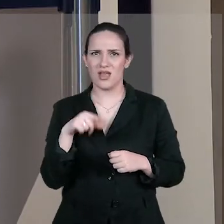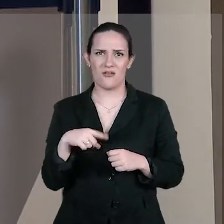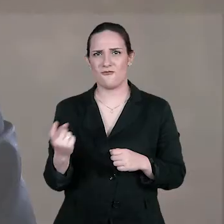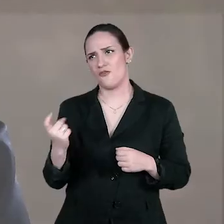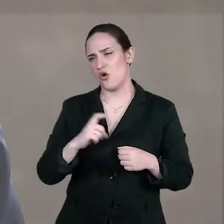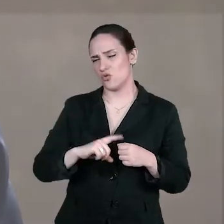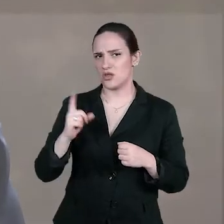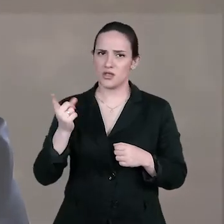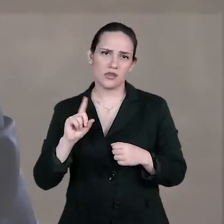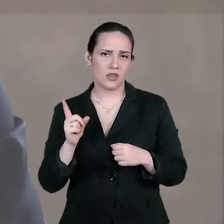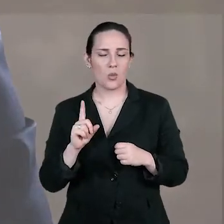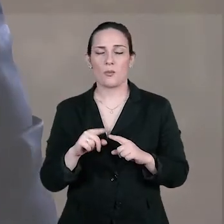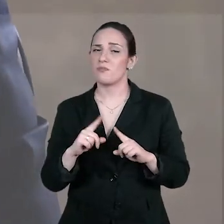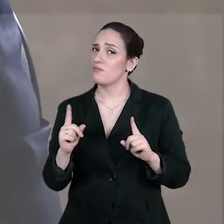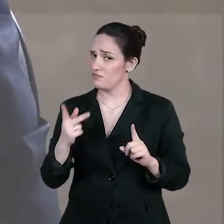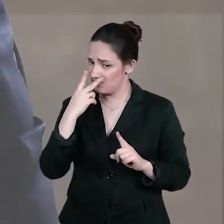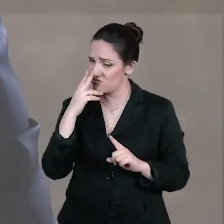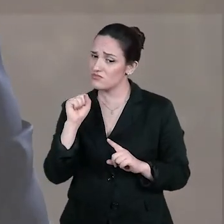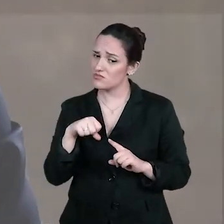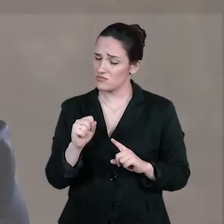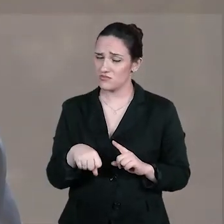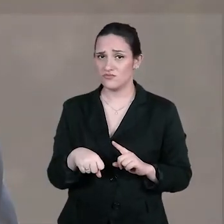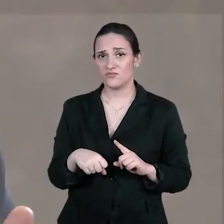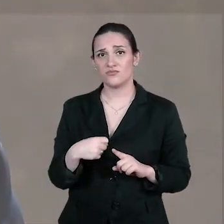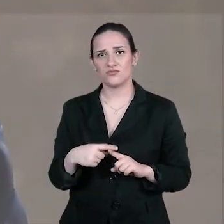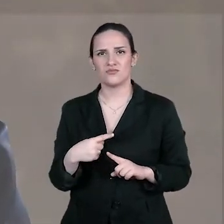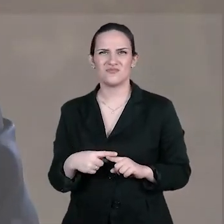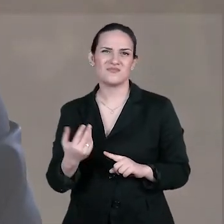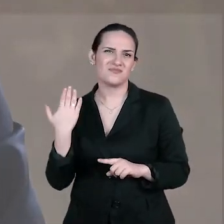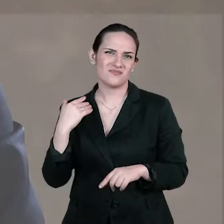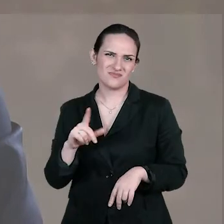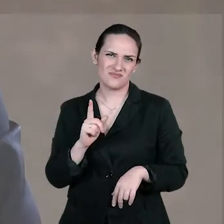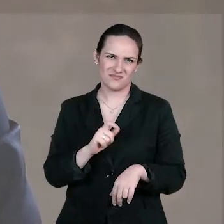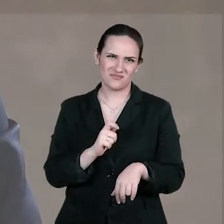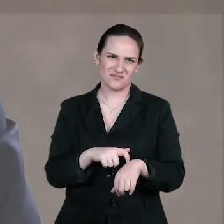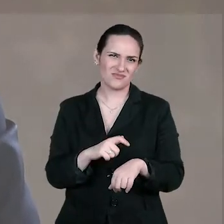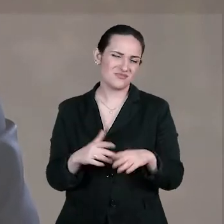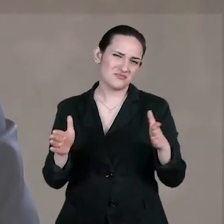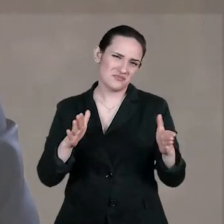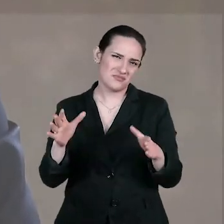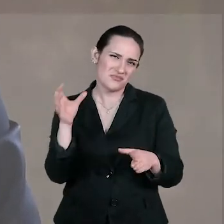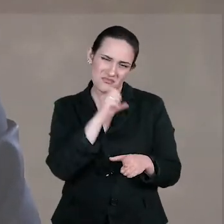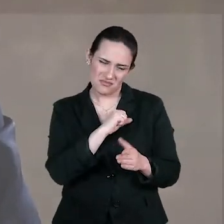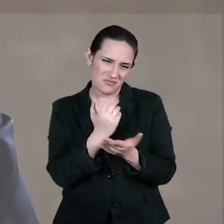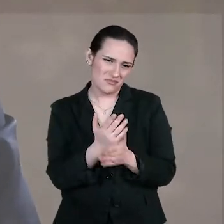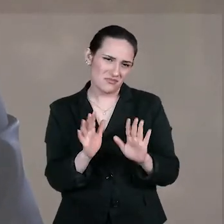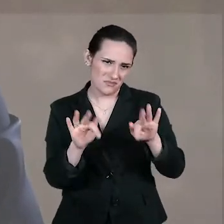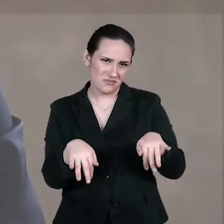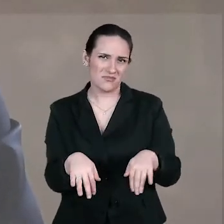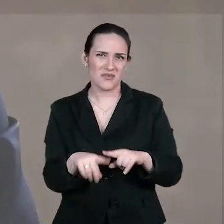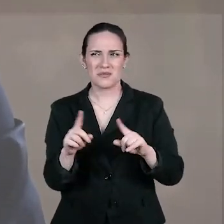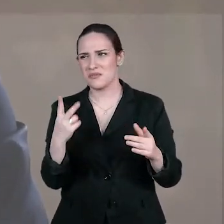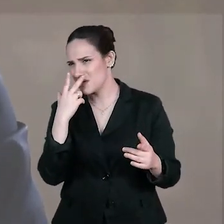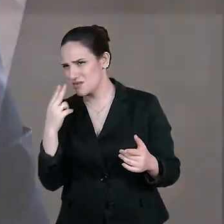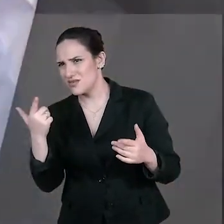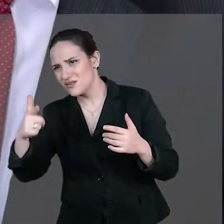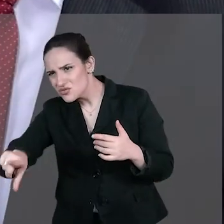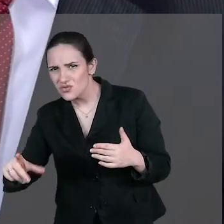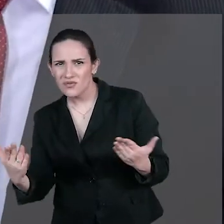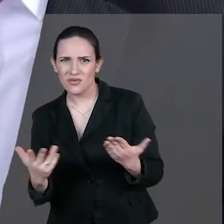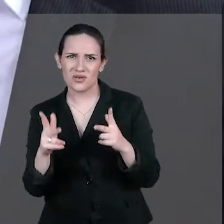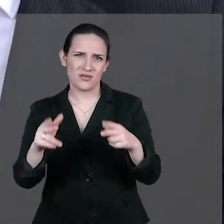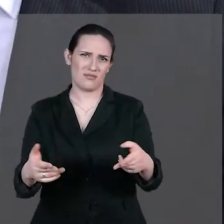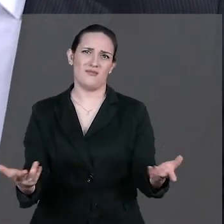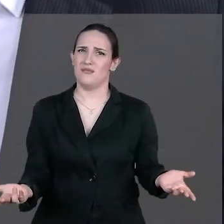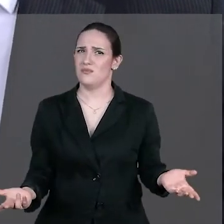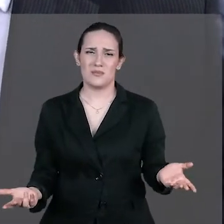dizer que não é a volta da CPMF, porque ela era temporária, enfim, esse novo tributo ele estaria vindo em